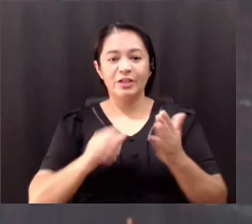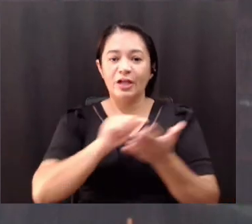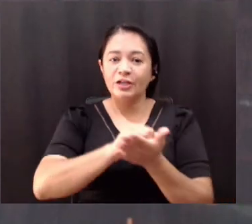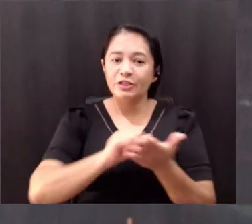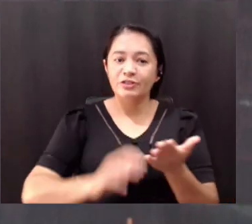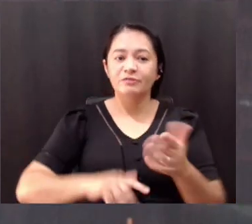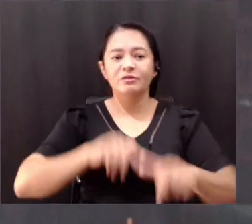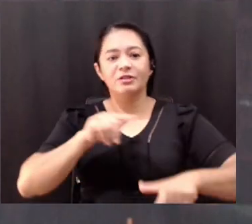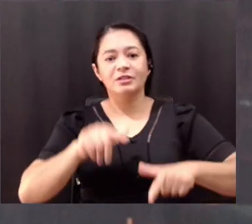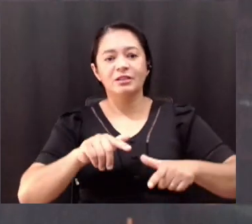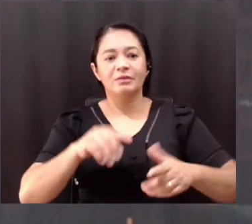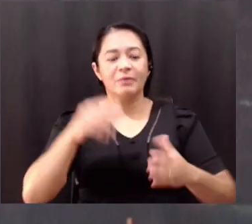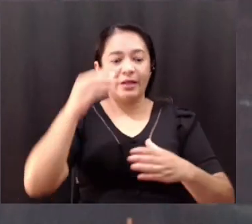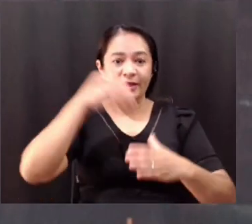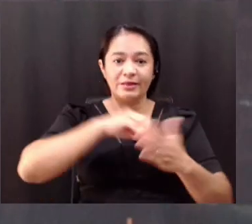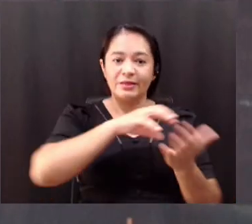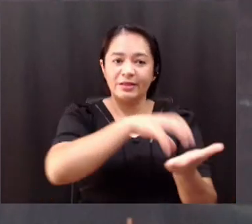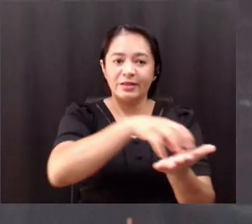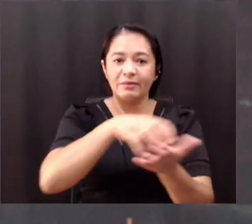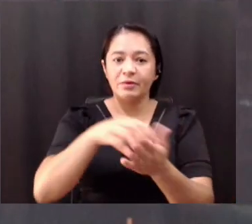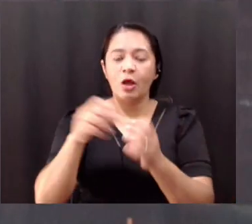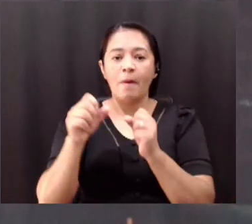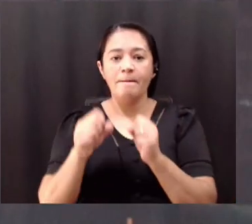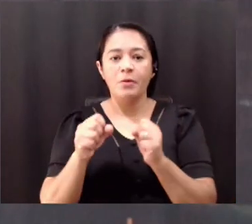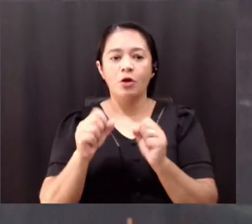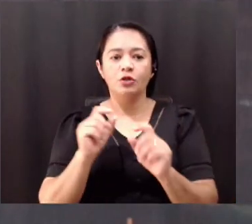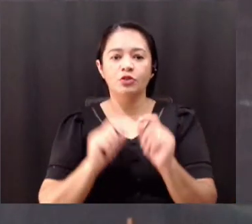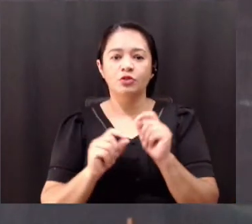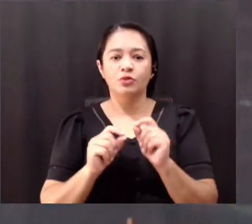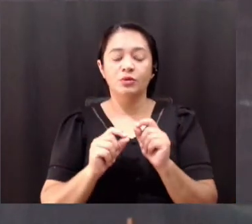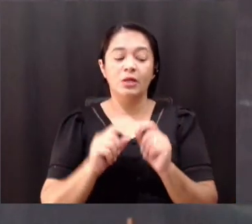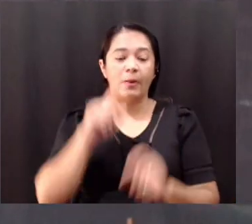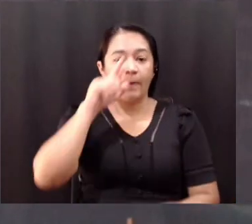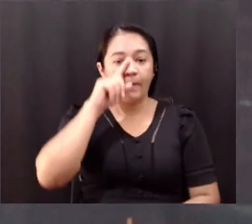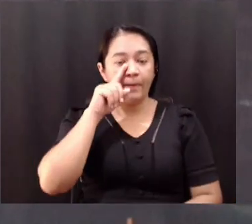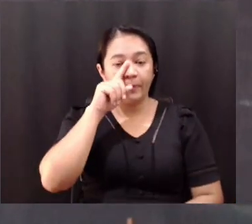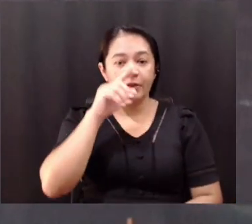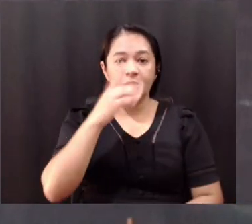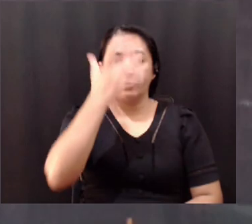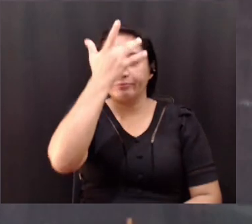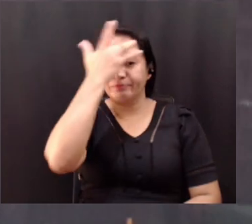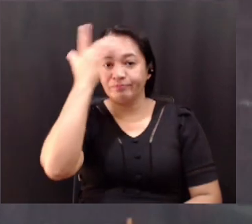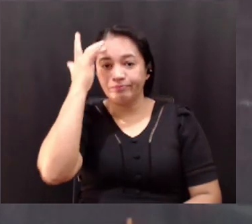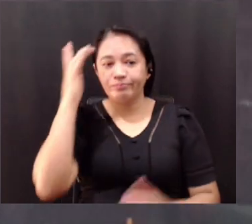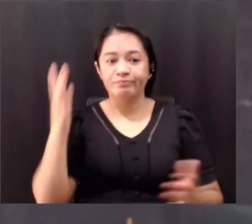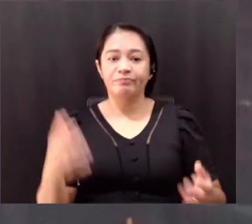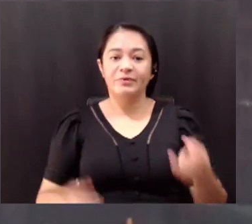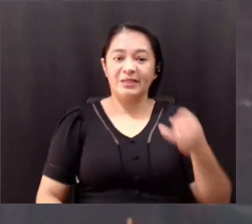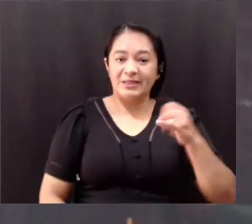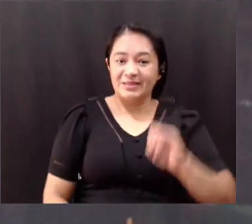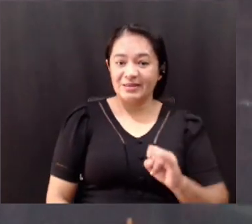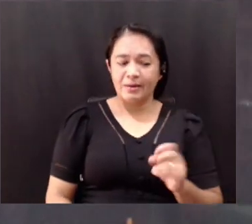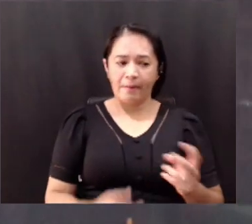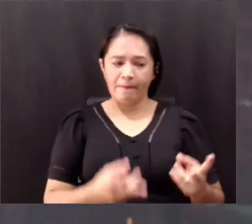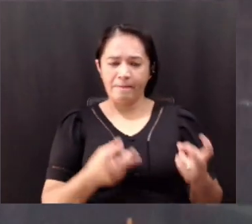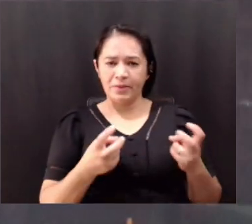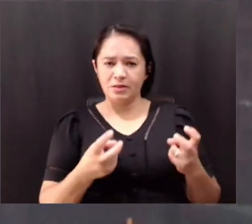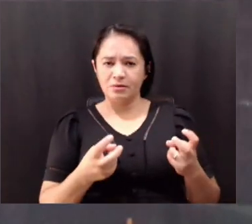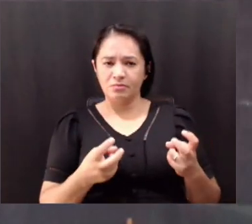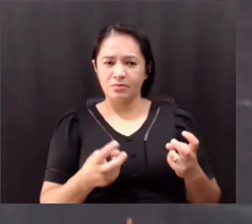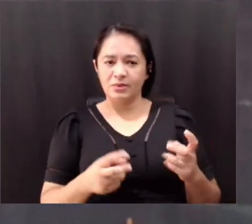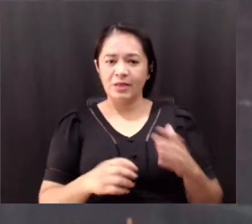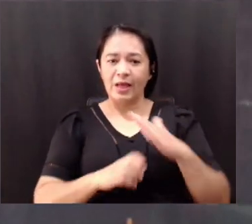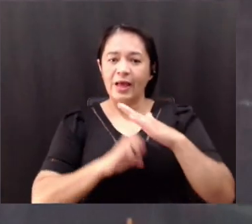pode expor aquele trabalhador a algum risco à sua saúde mental. E se tiver identificado que sim, a empresa é obrigada já